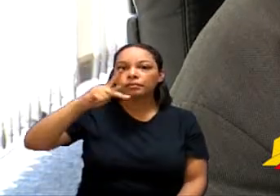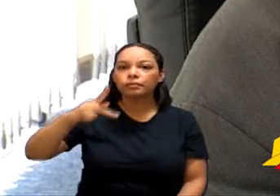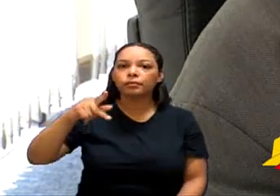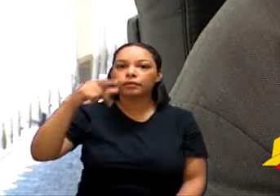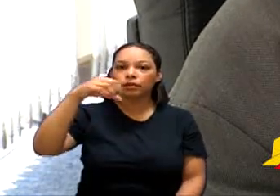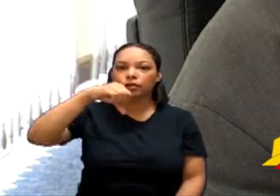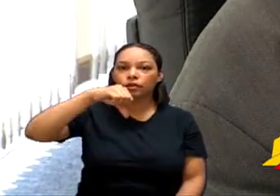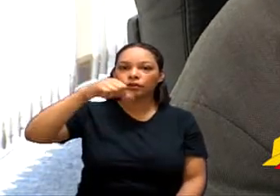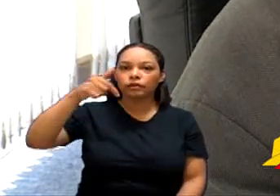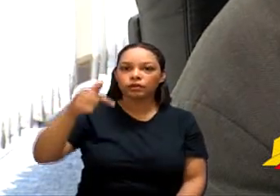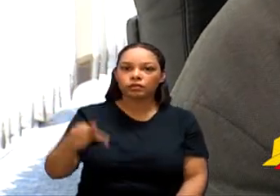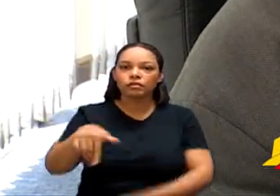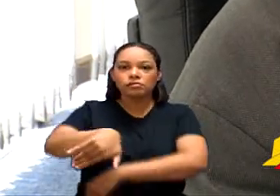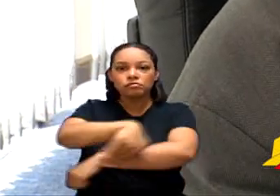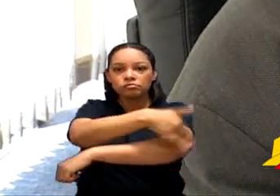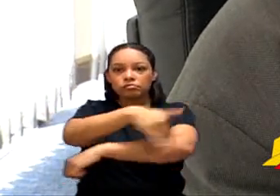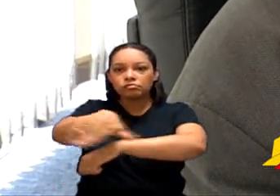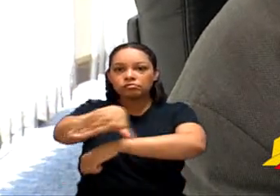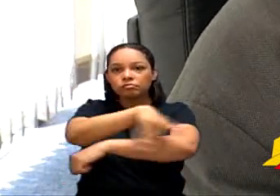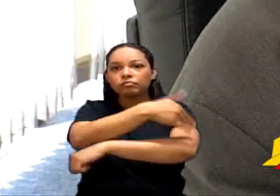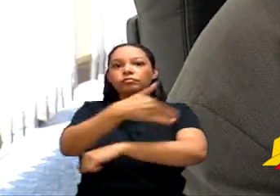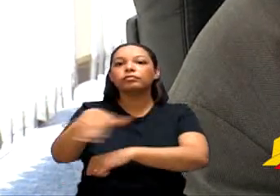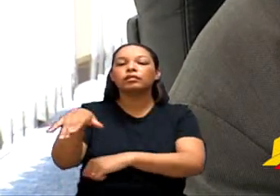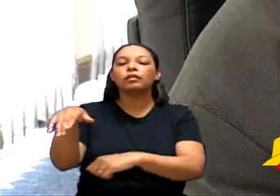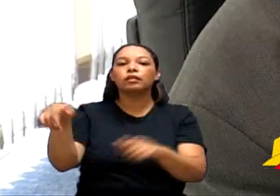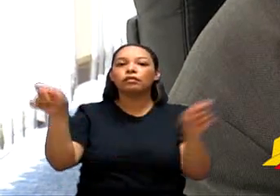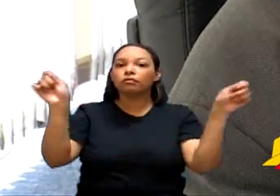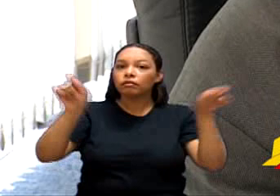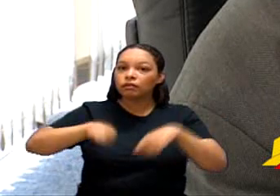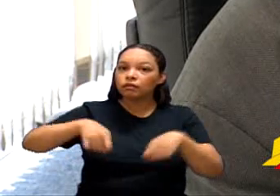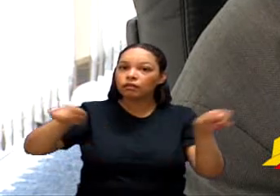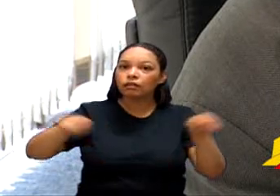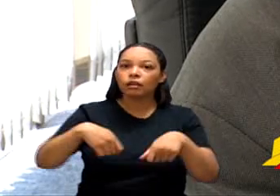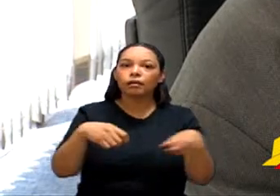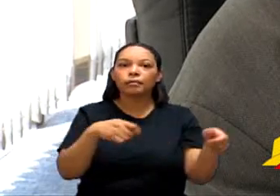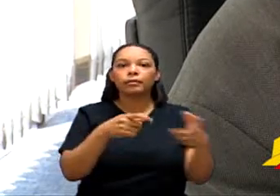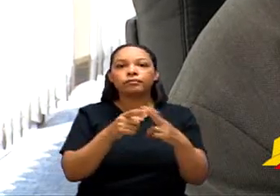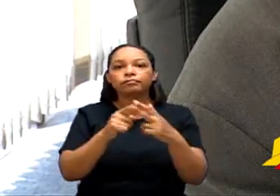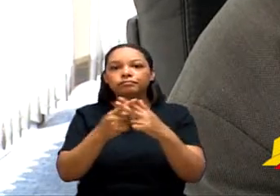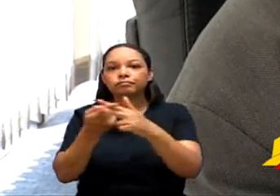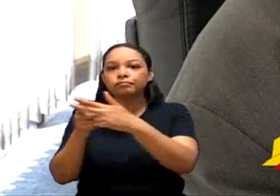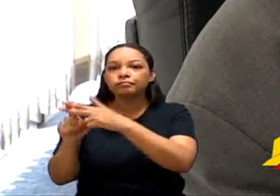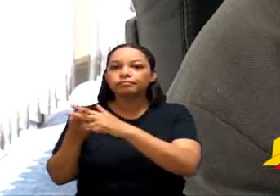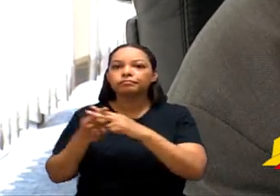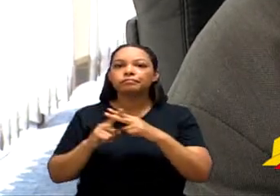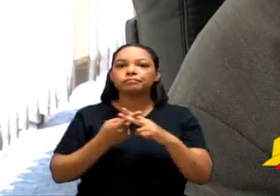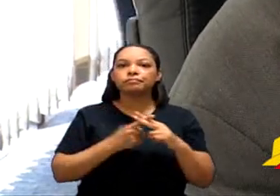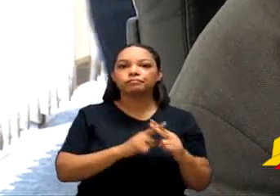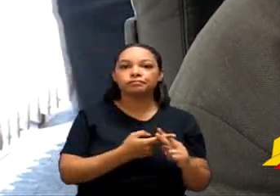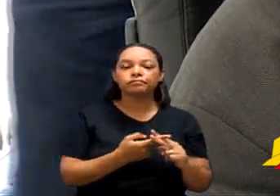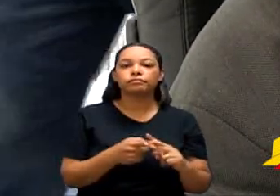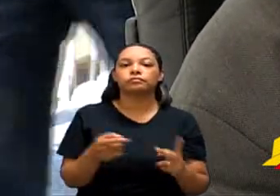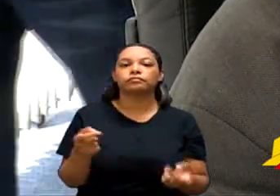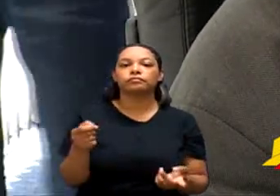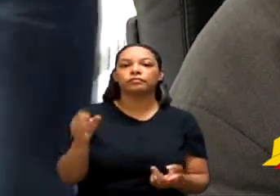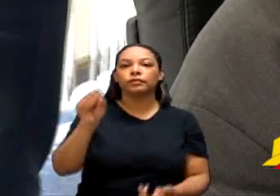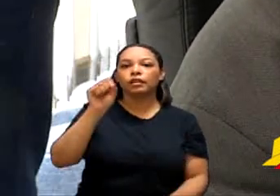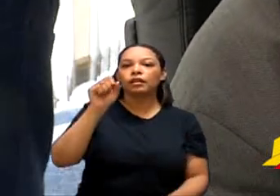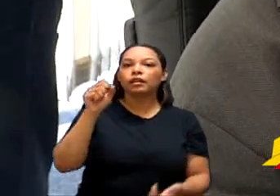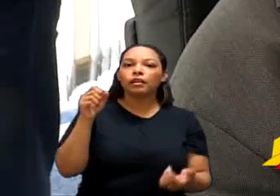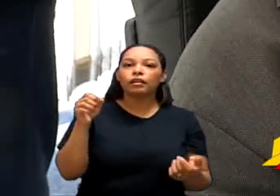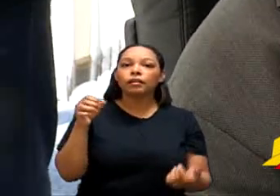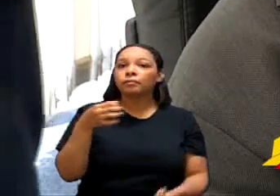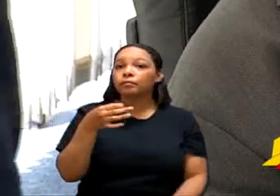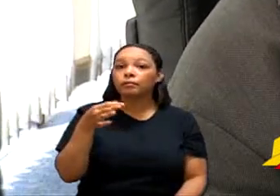rodovia Merenciano, porque é uma rodovia super importante, já vem sendo muito culpada, como a SP-79,